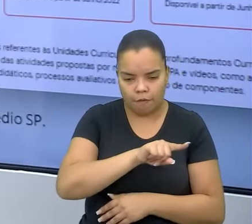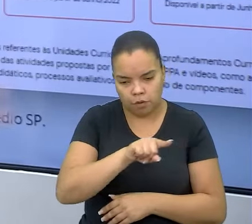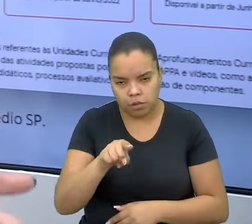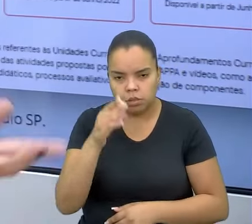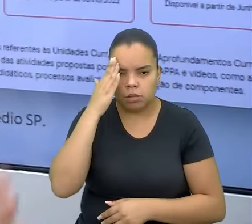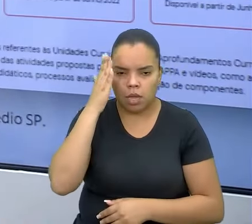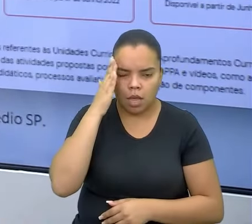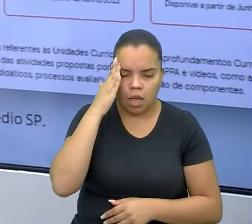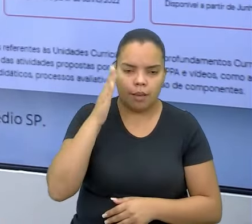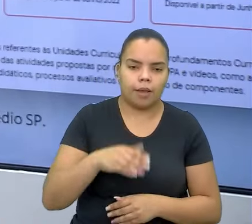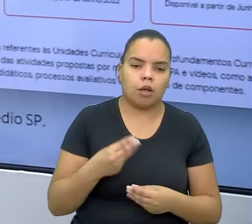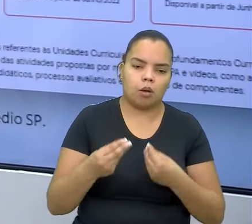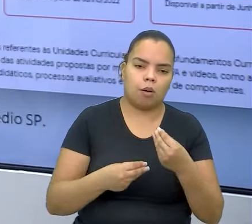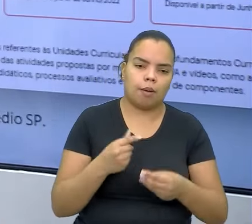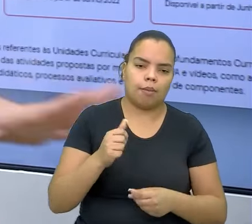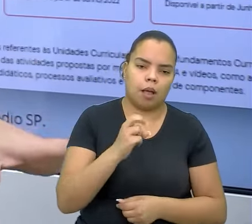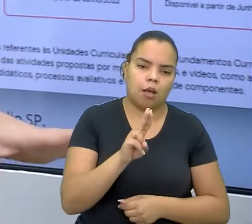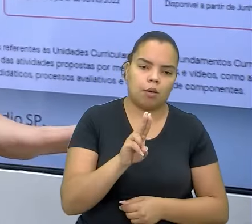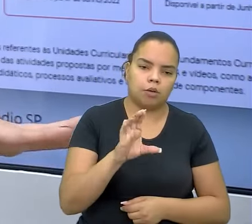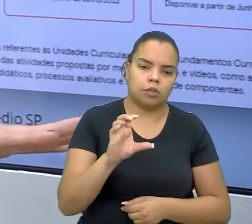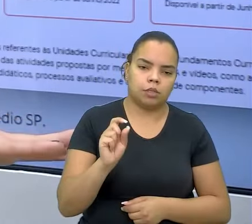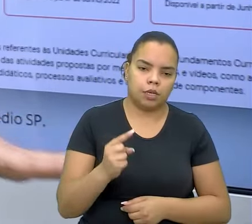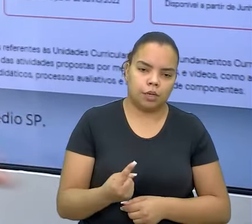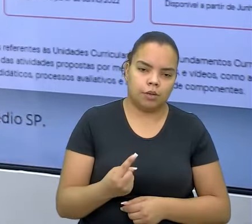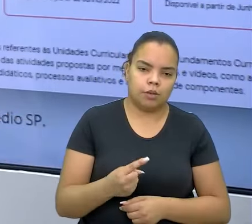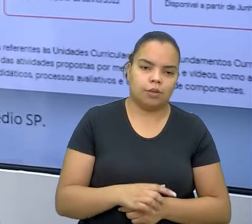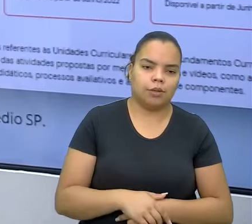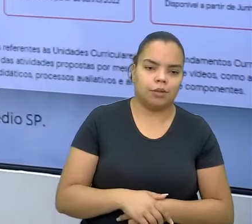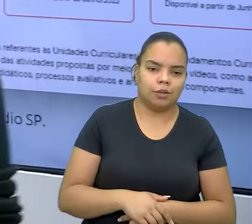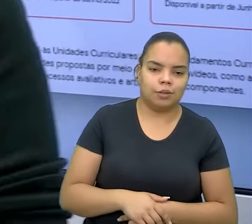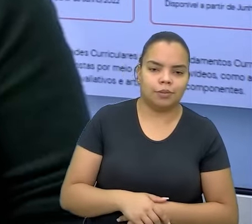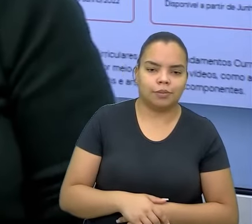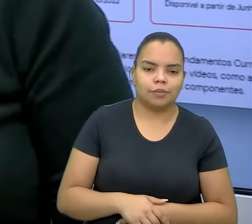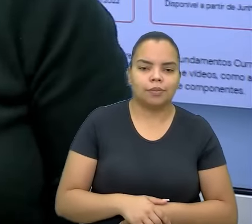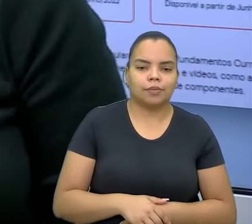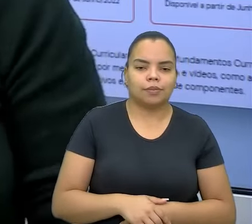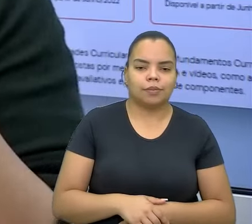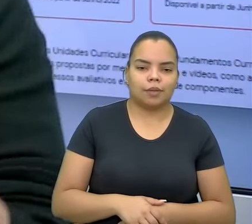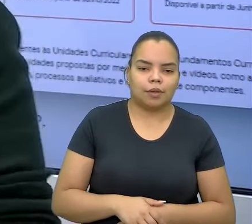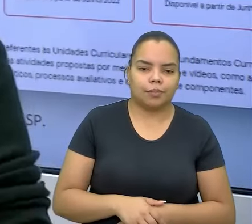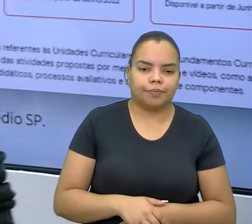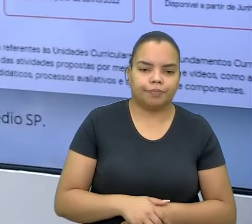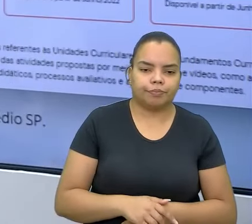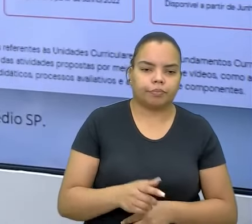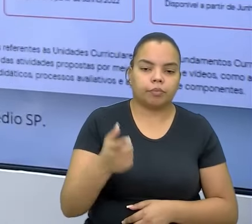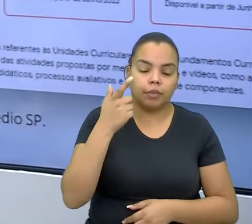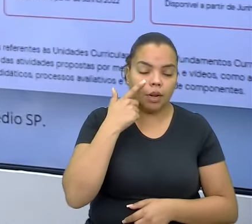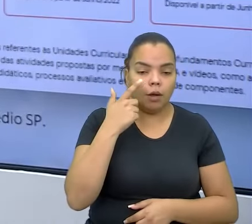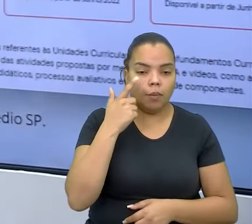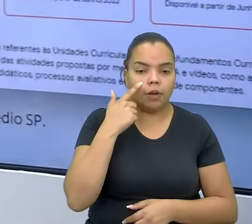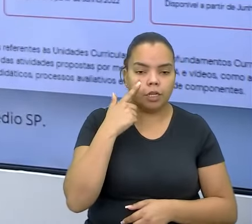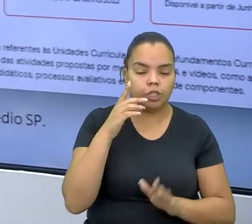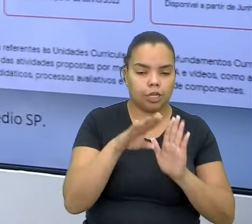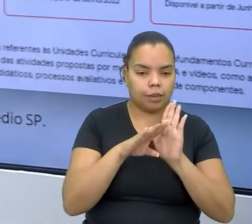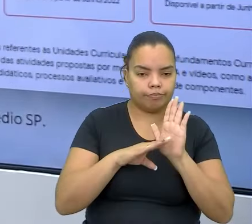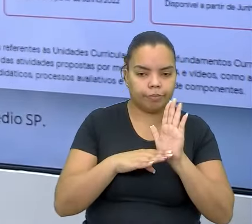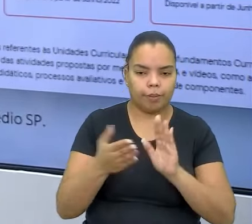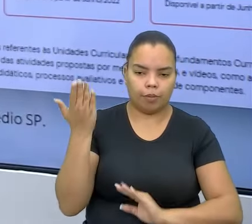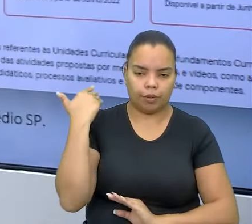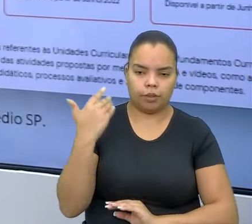e esses componentes aí, tem os nomes que a gente já está familiarizado agora, mas no início era mais complicado. Dá uma olhadinha aí na pauta anterior, tá